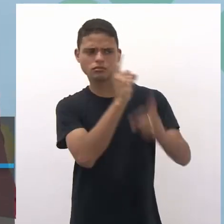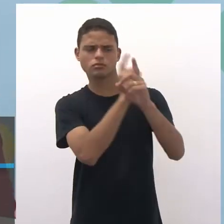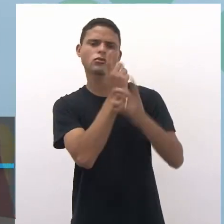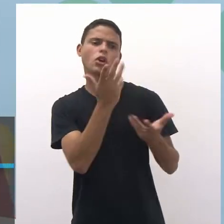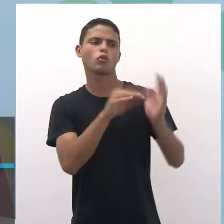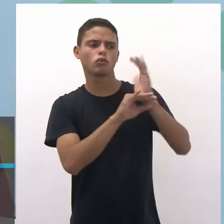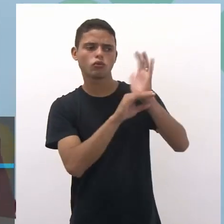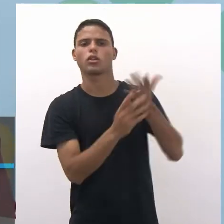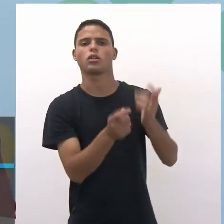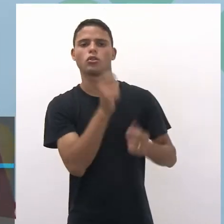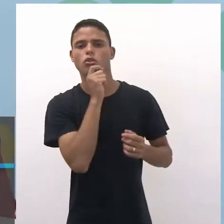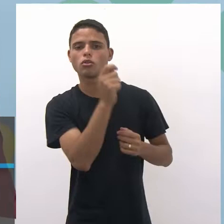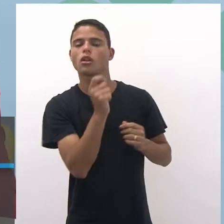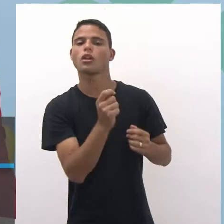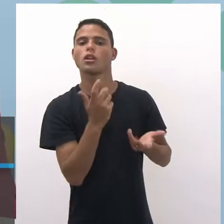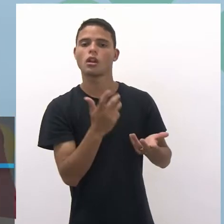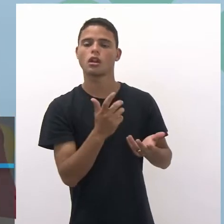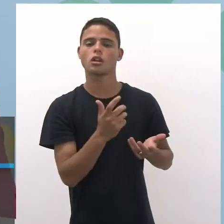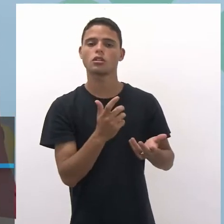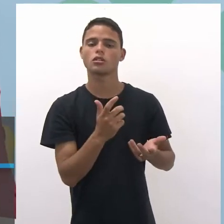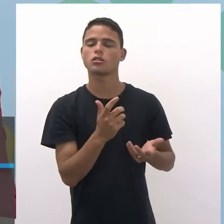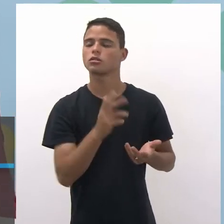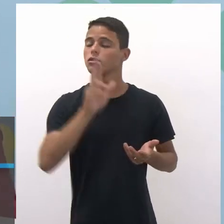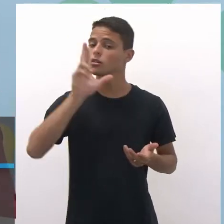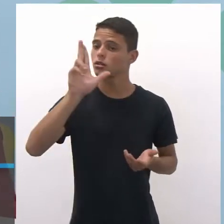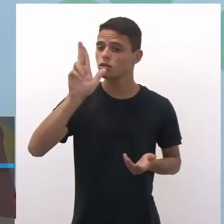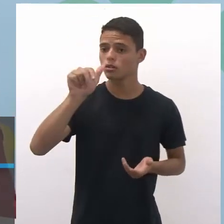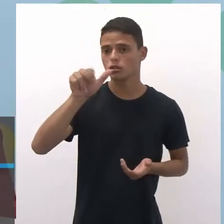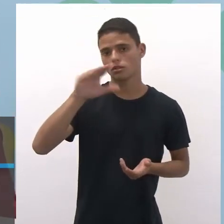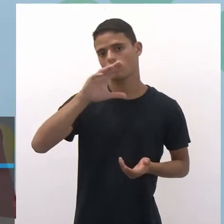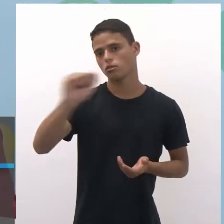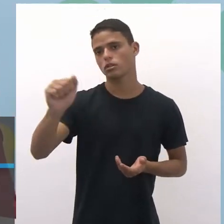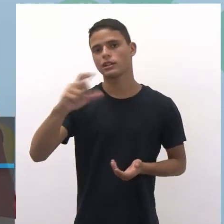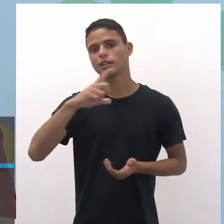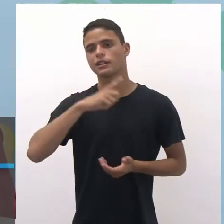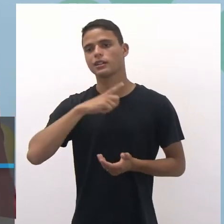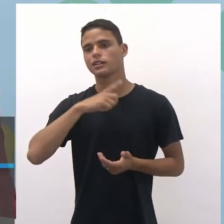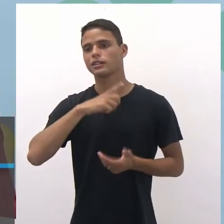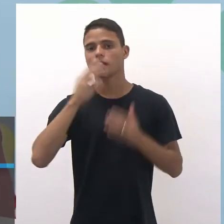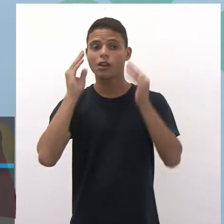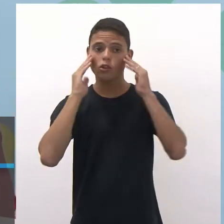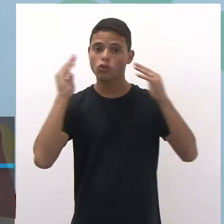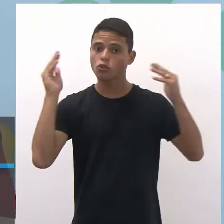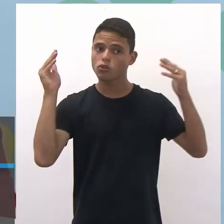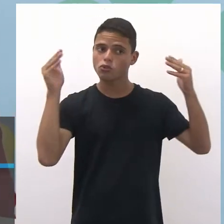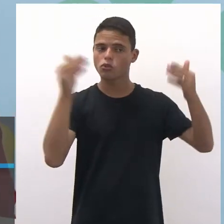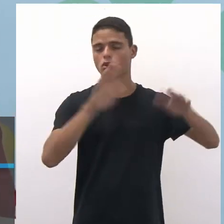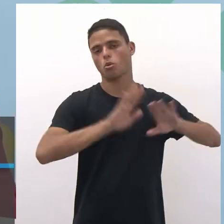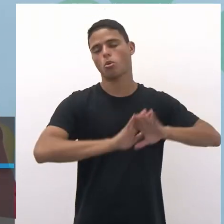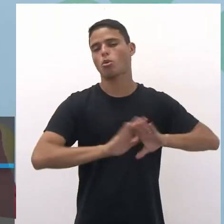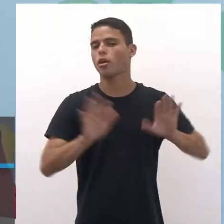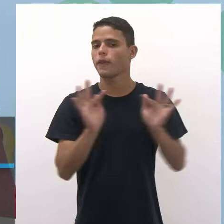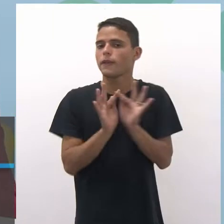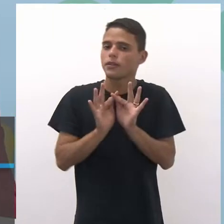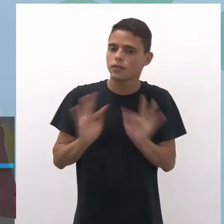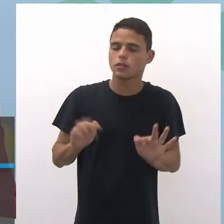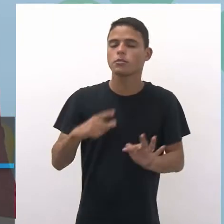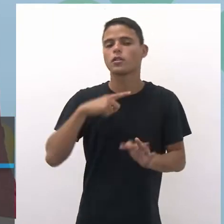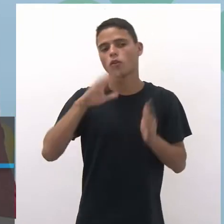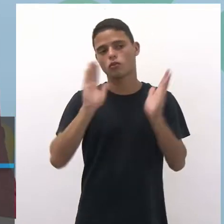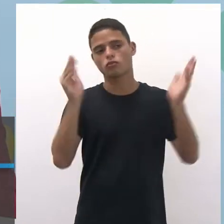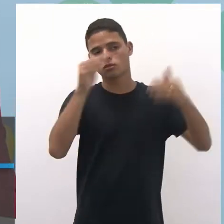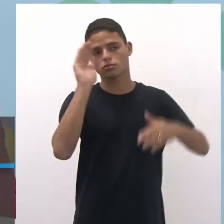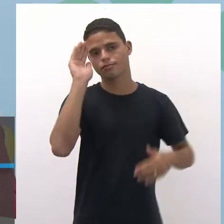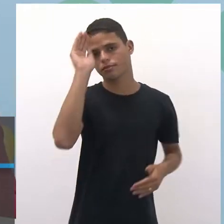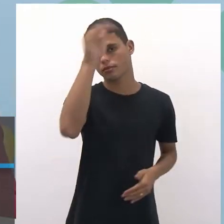documentário, né, a nossa ação atual aqui tem uma intencionalidade. E quando a gente exibe um vídeo,